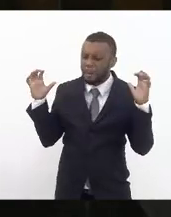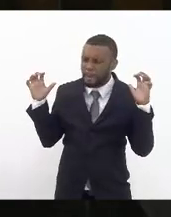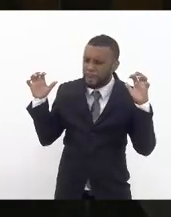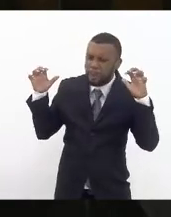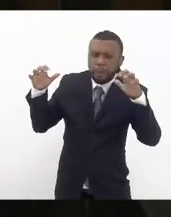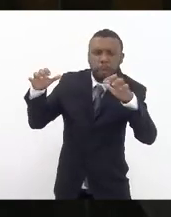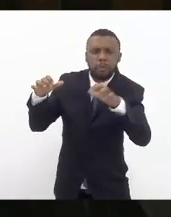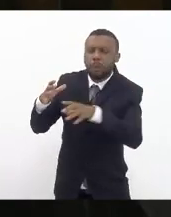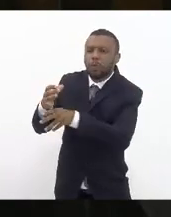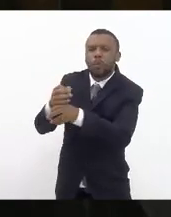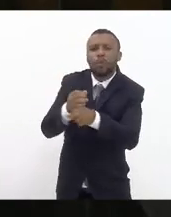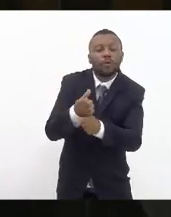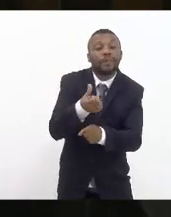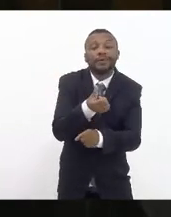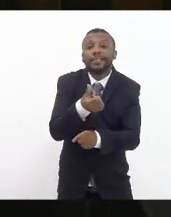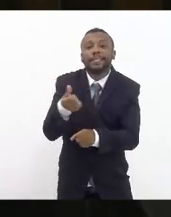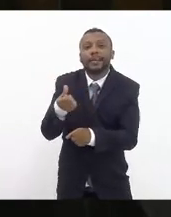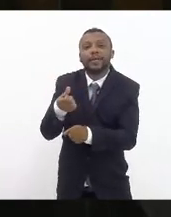Noroeste Fluminense,